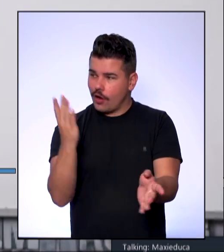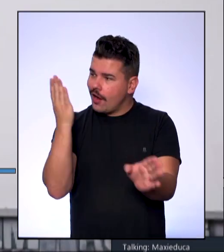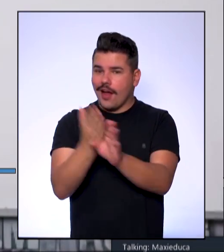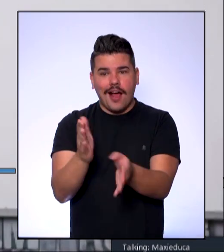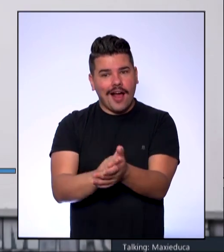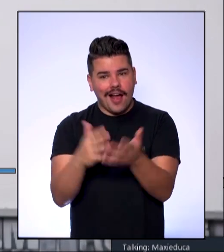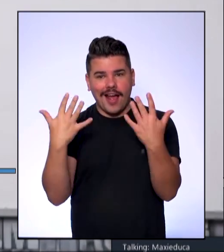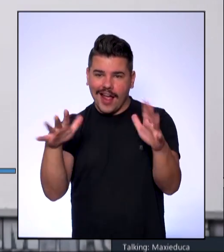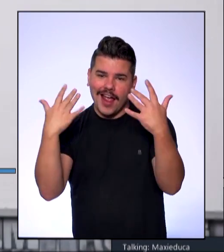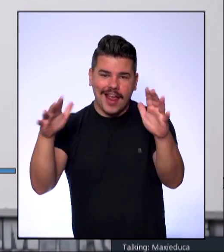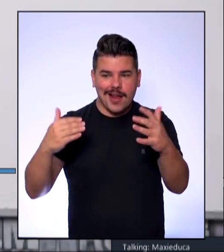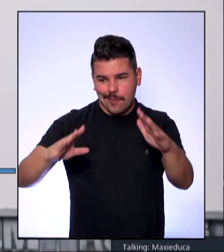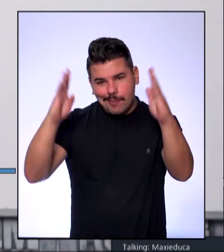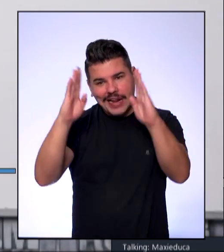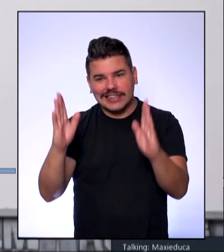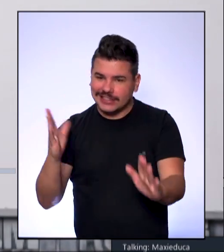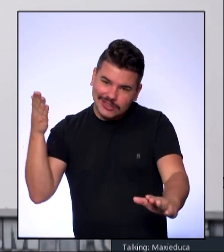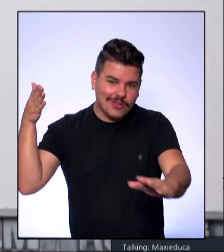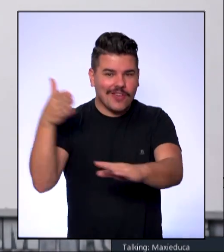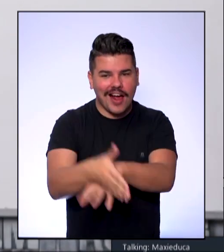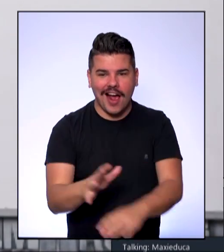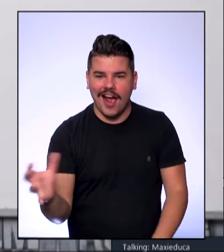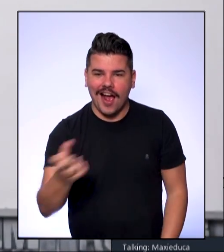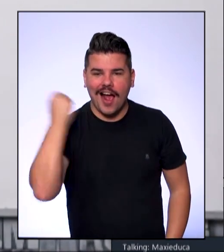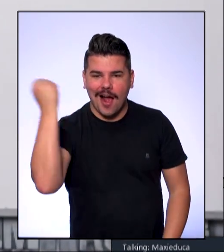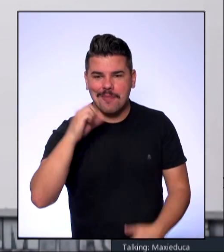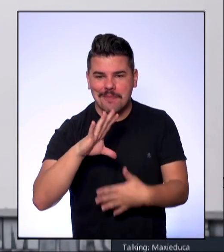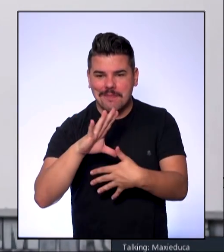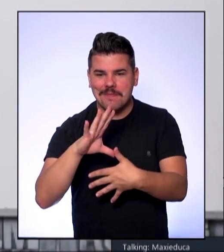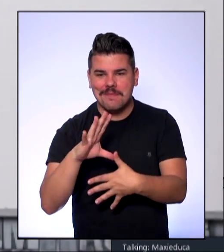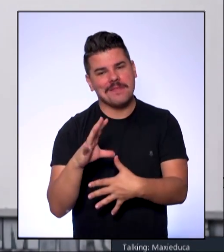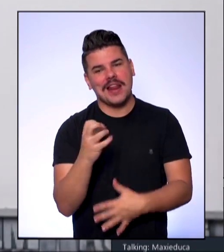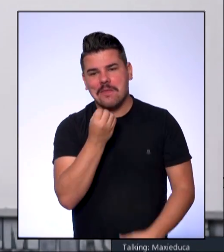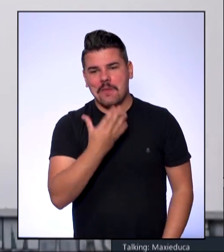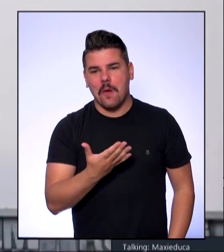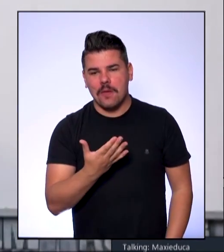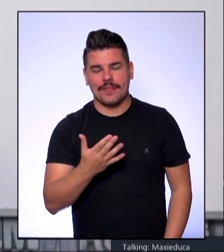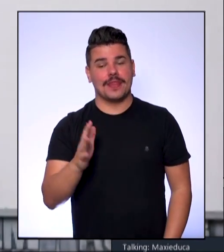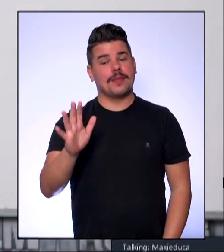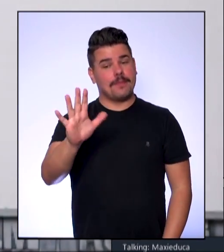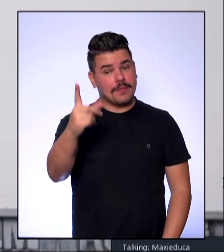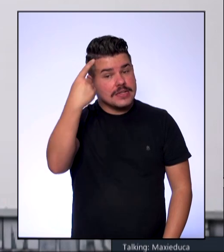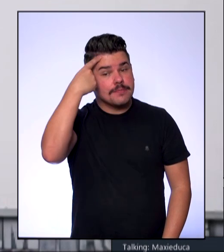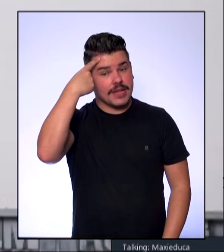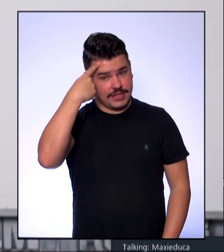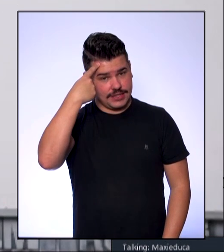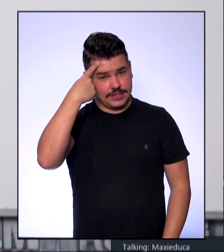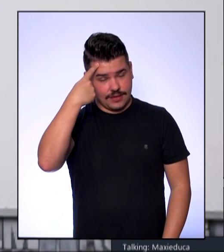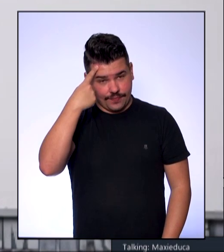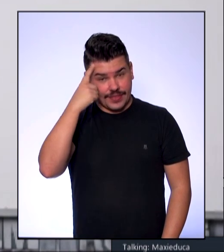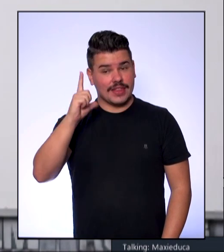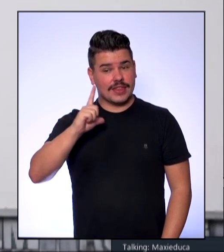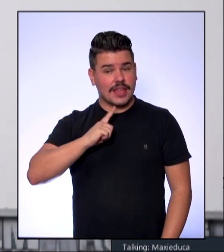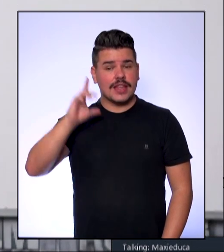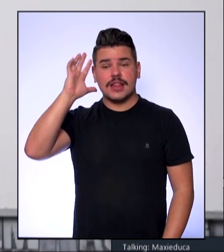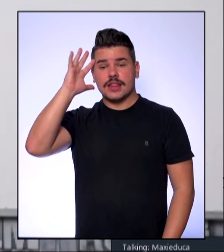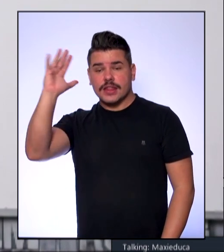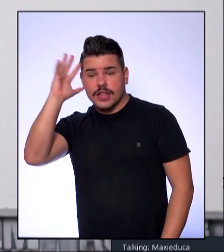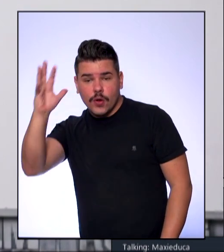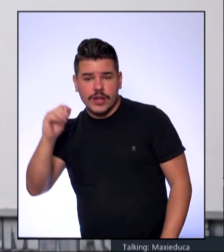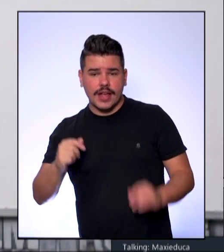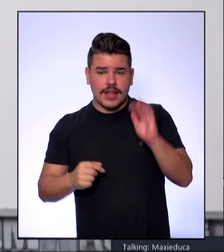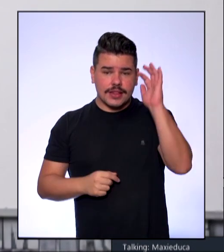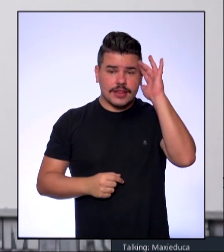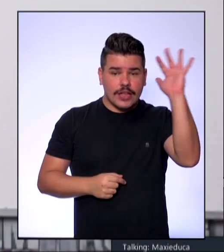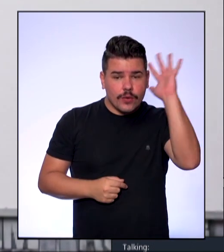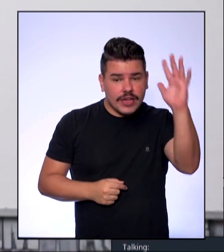momento, a América estava sendo encontrada. Vamos pensar no seguinte. Nós temos aqui duas teorias